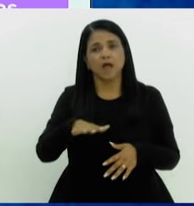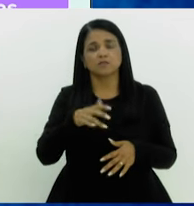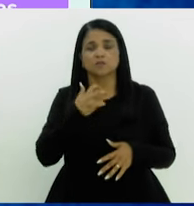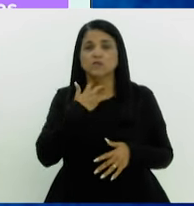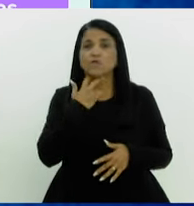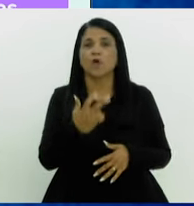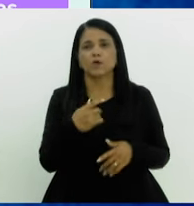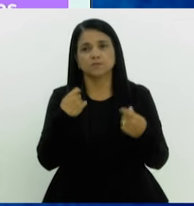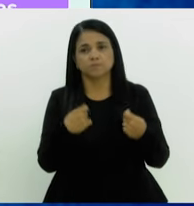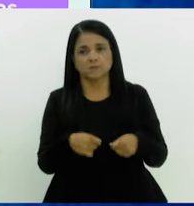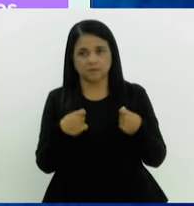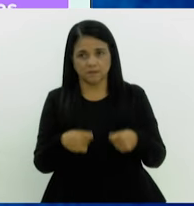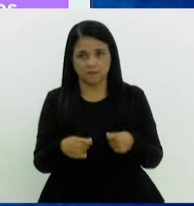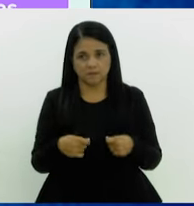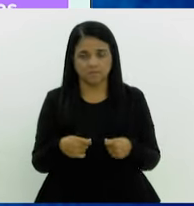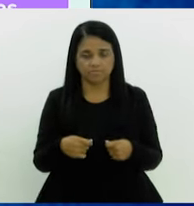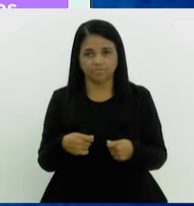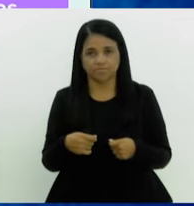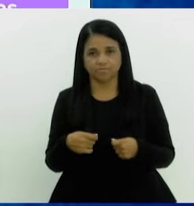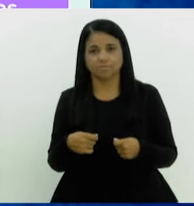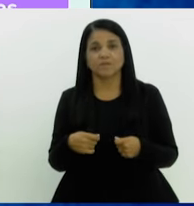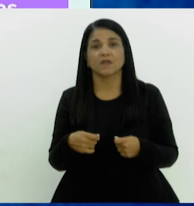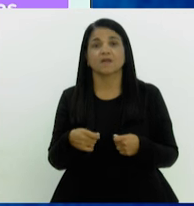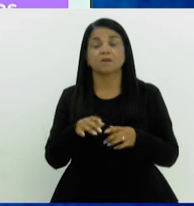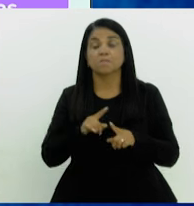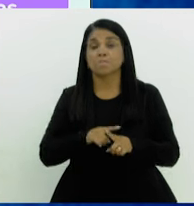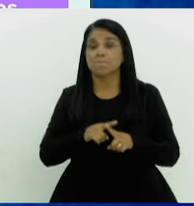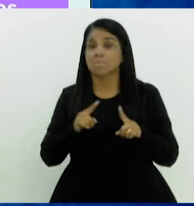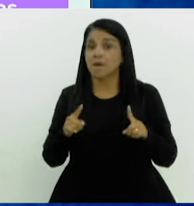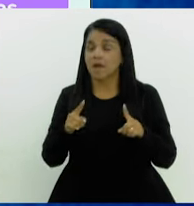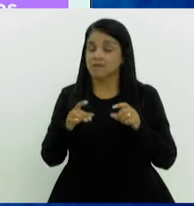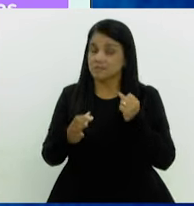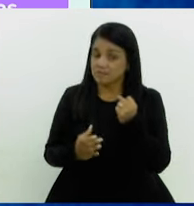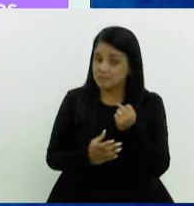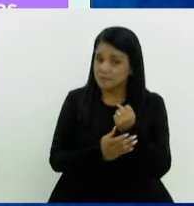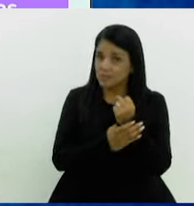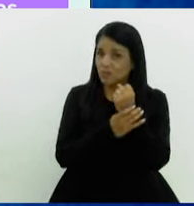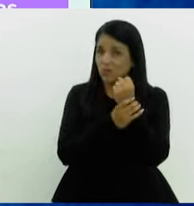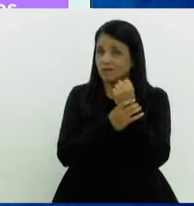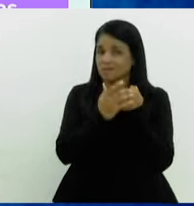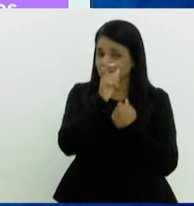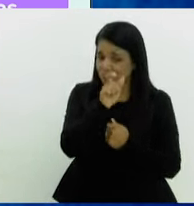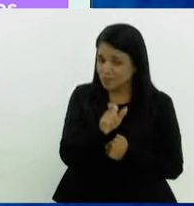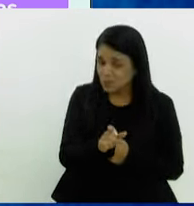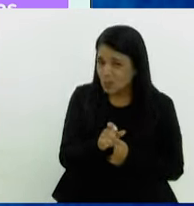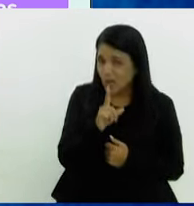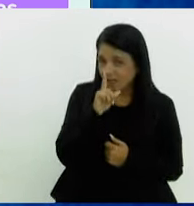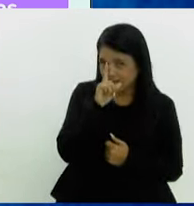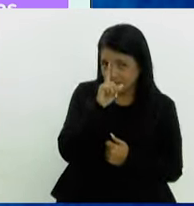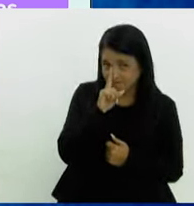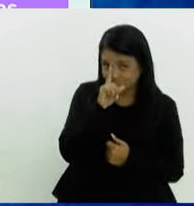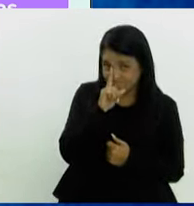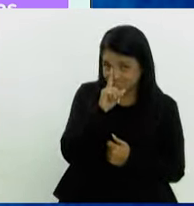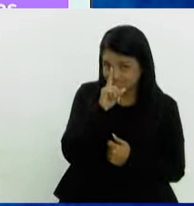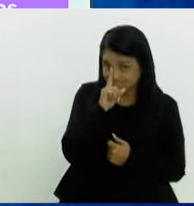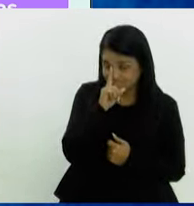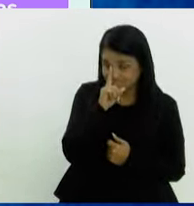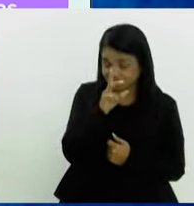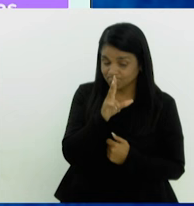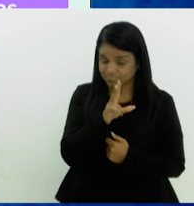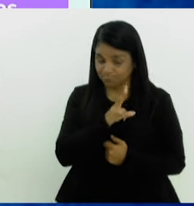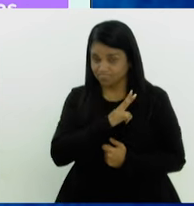voz mas a partir do momento que a segurança da pessoa está colocada em risco a